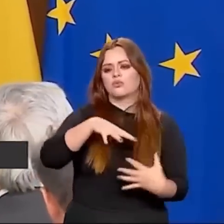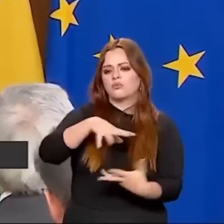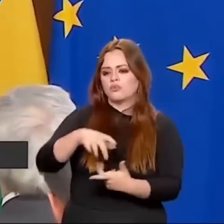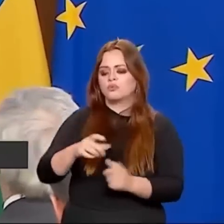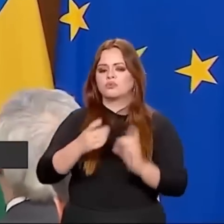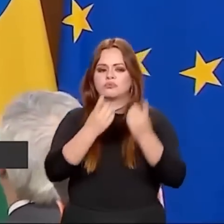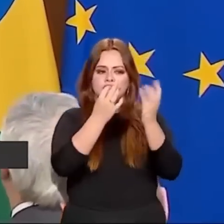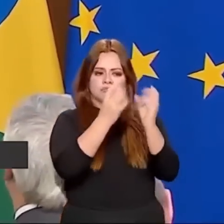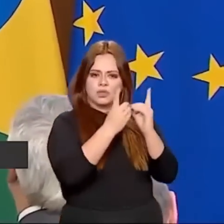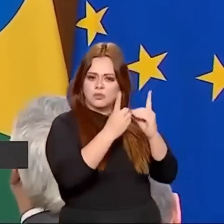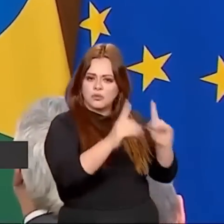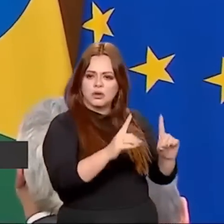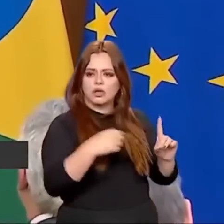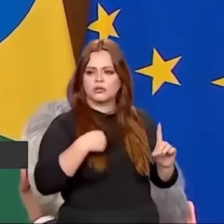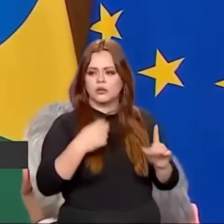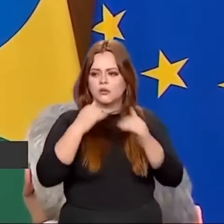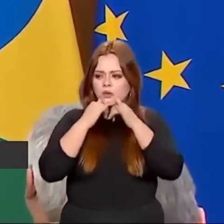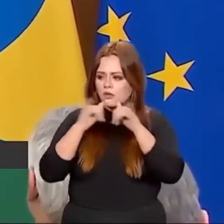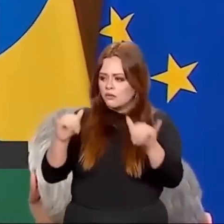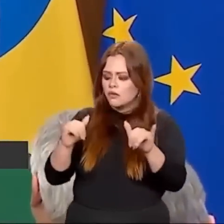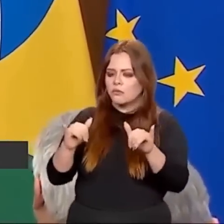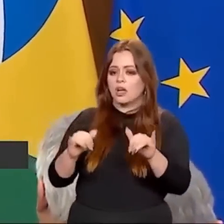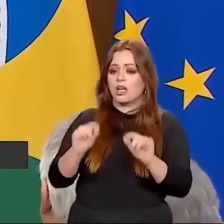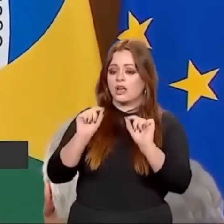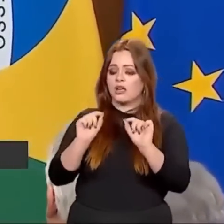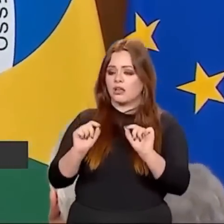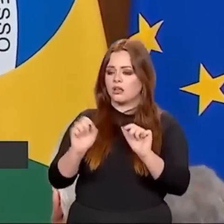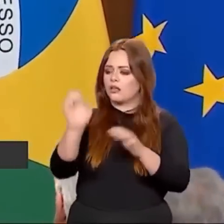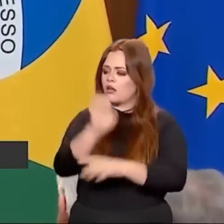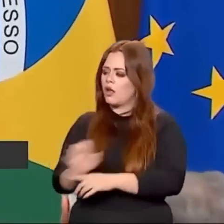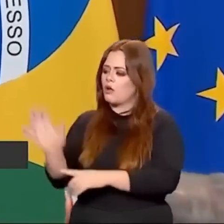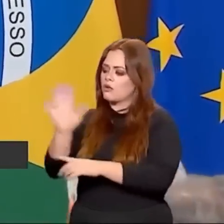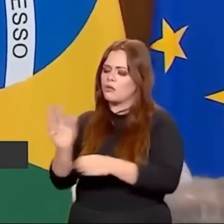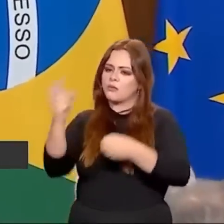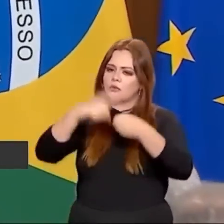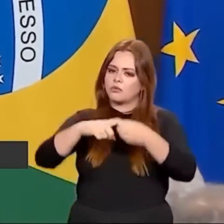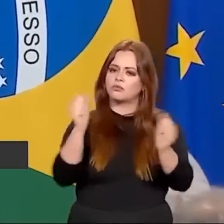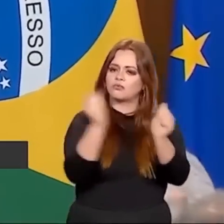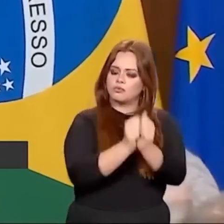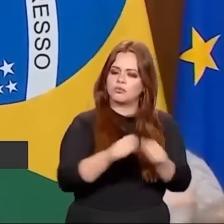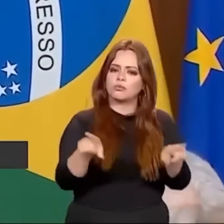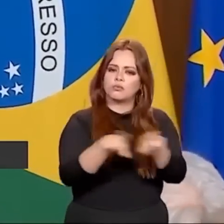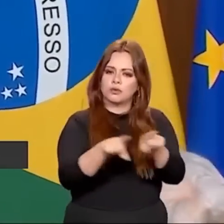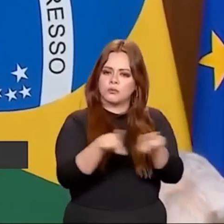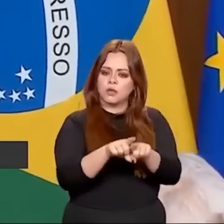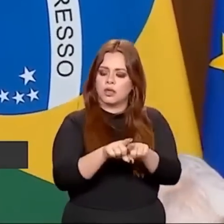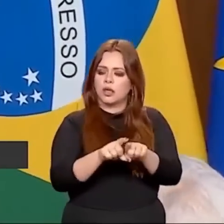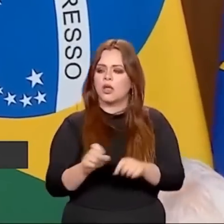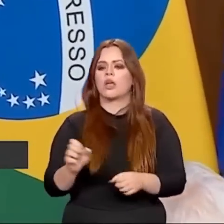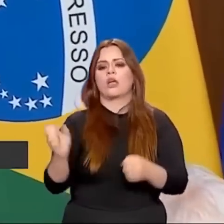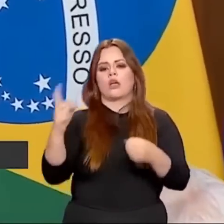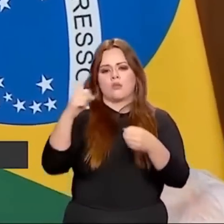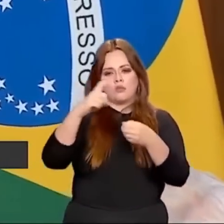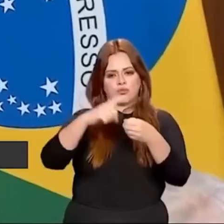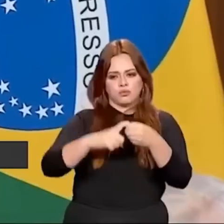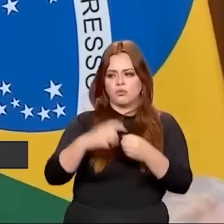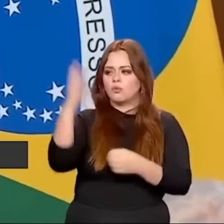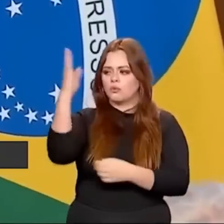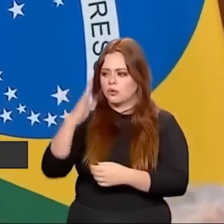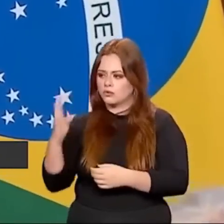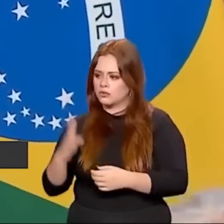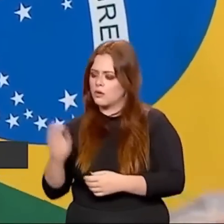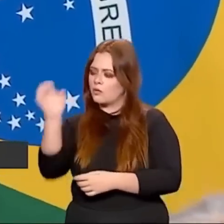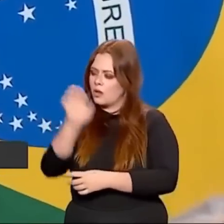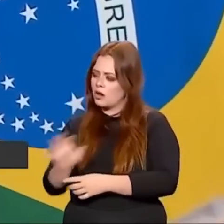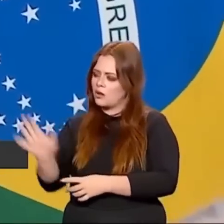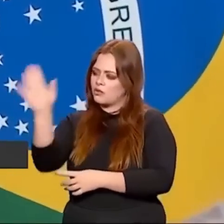democrático, e eu estou aqui para lhe dizer que a Europa também voltou. A Europa voltou ao Brasil, a